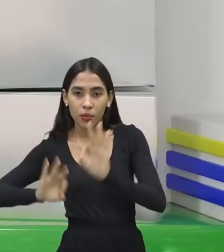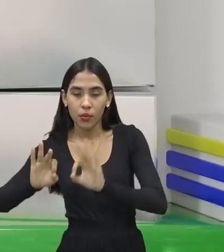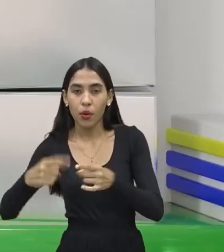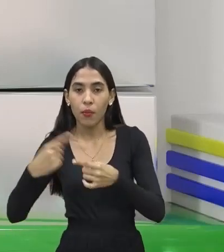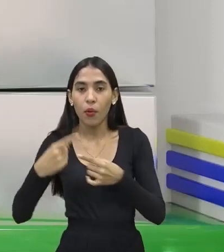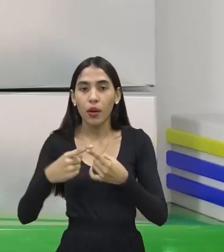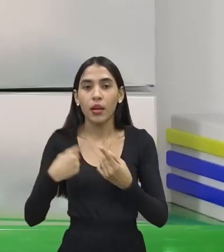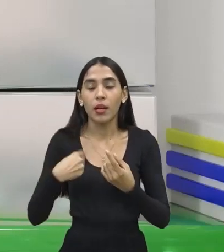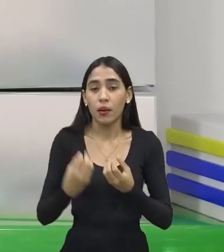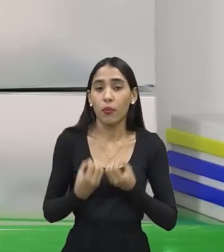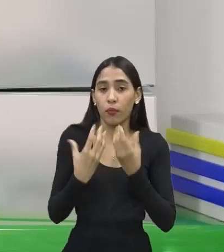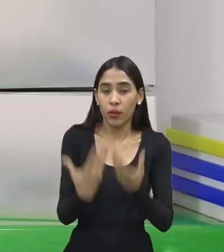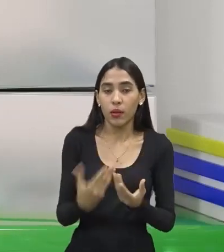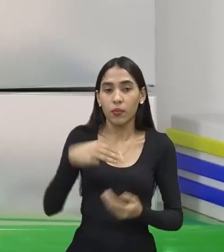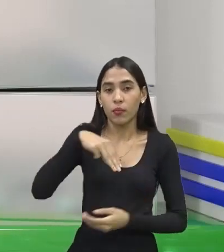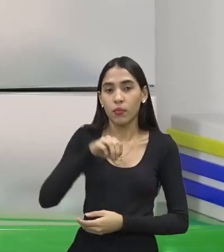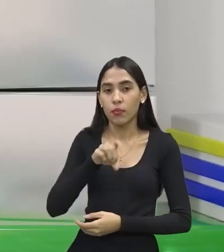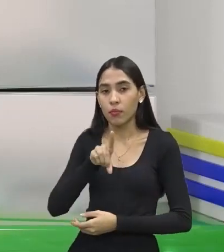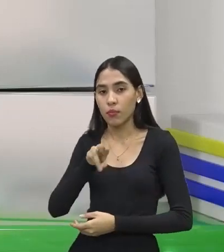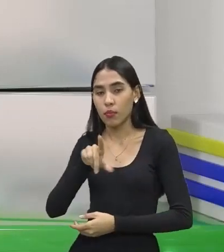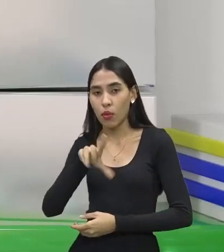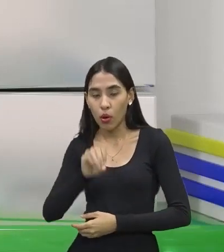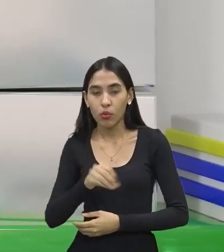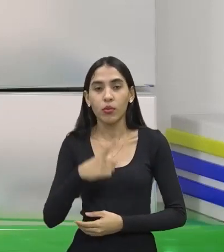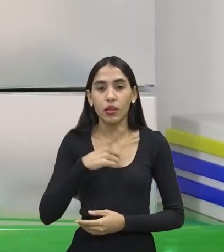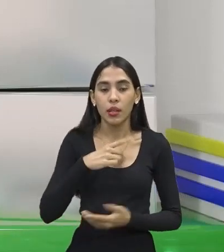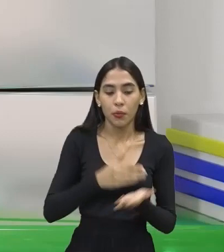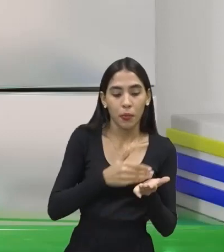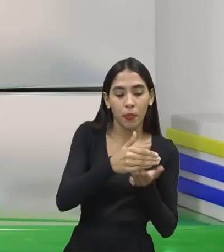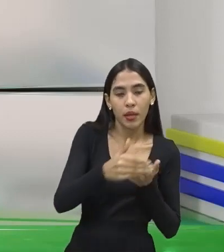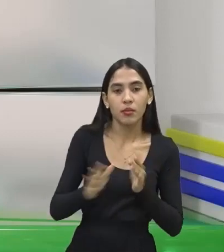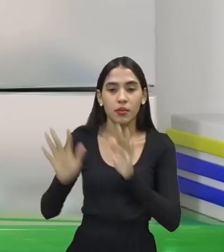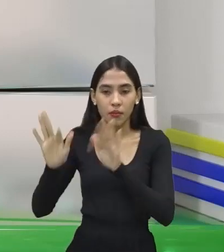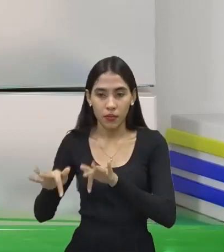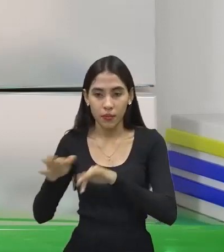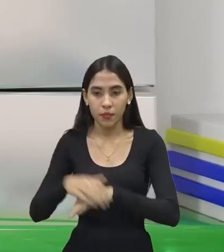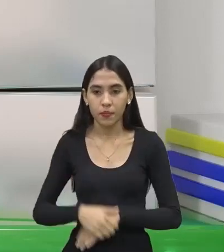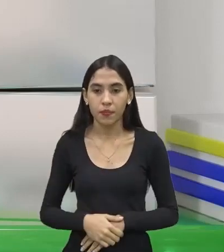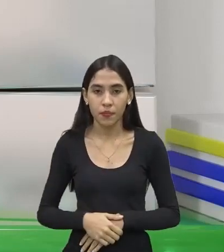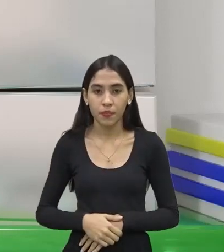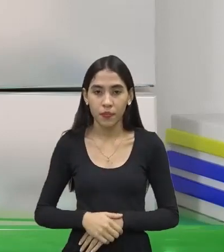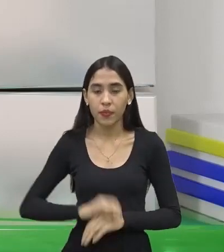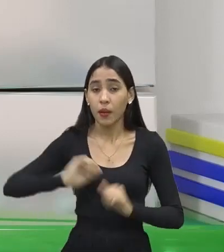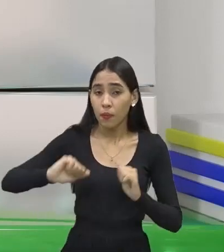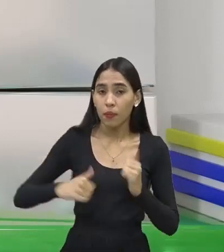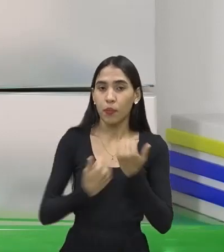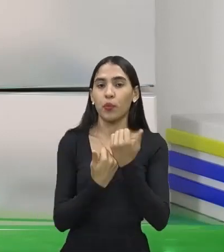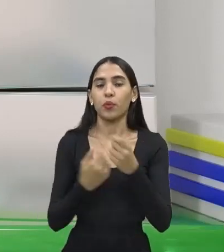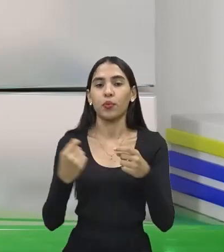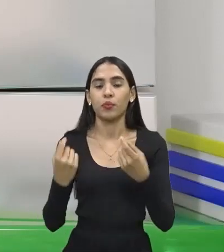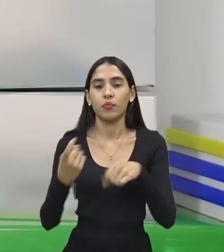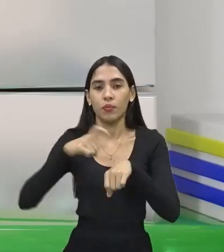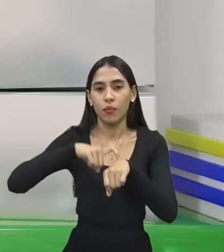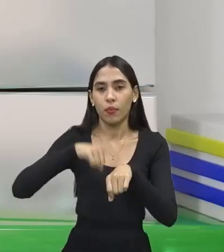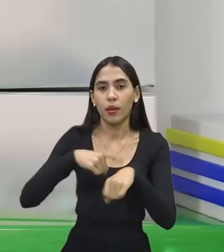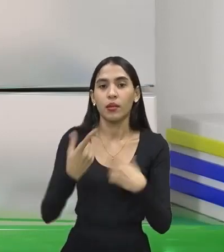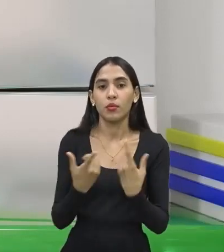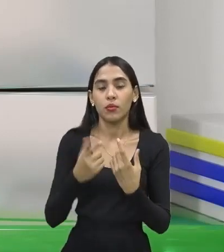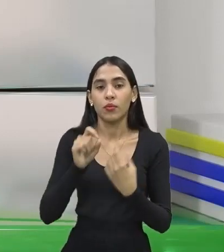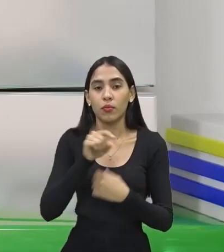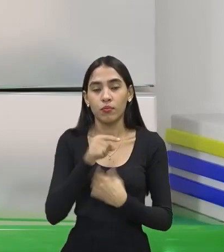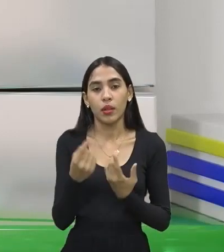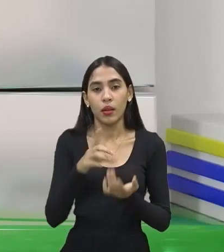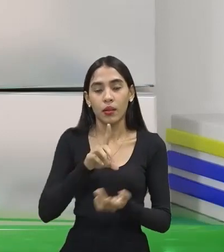e nesses calendários você vai ver o início e fim de cada componente. Isso vai lhe auxiliar muito no momento de lançamento do